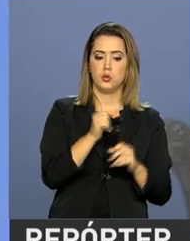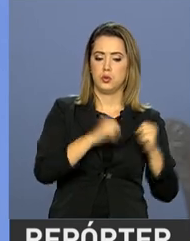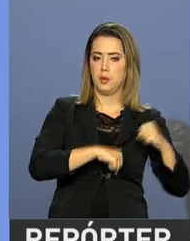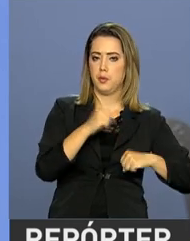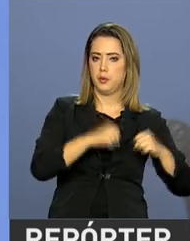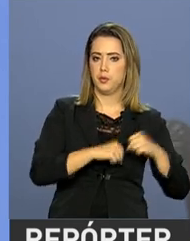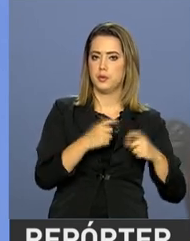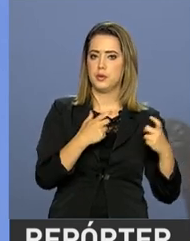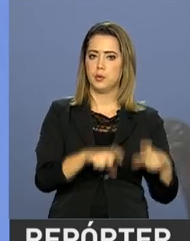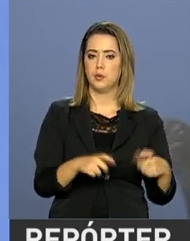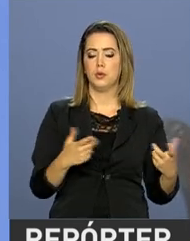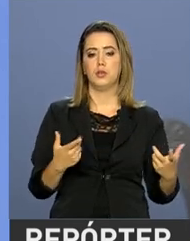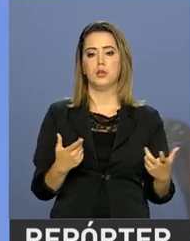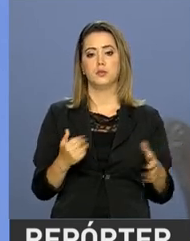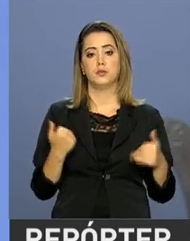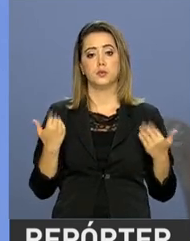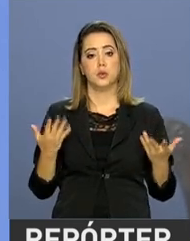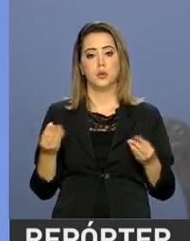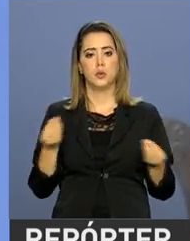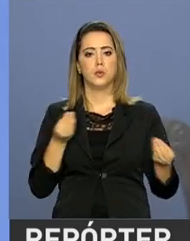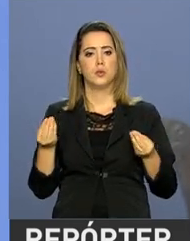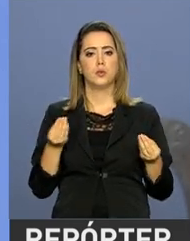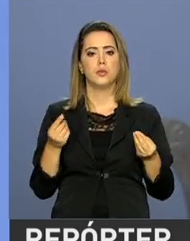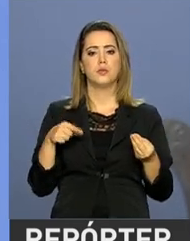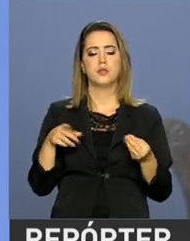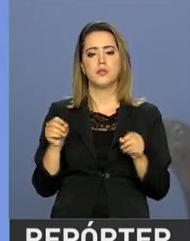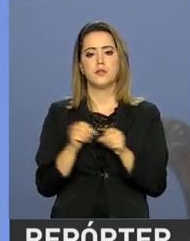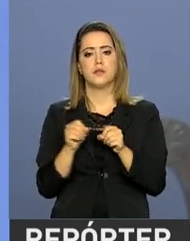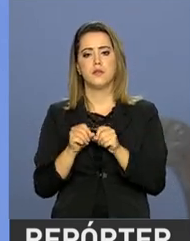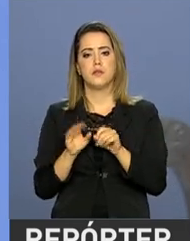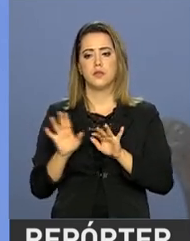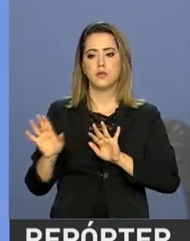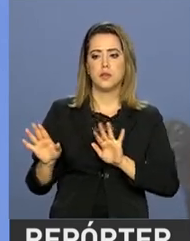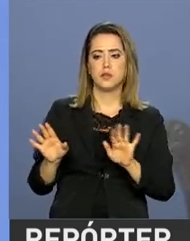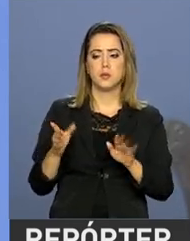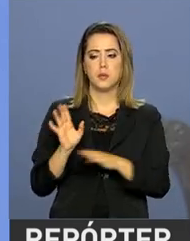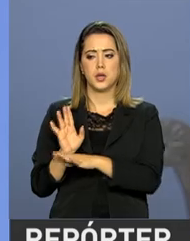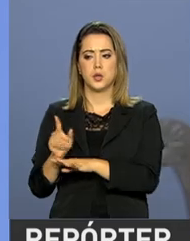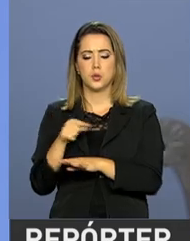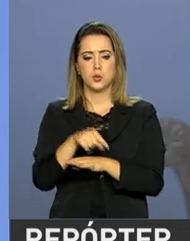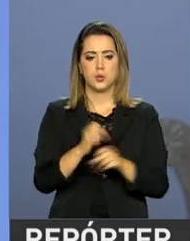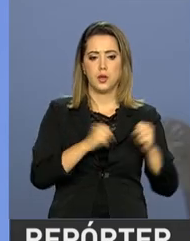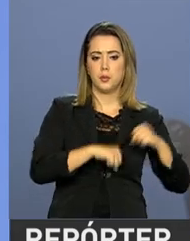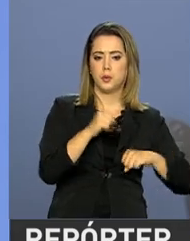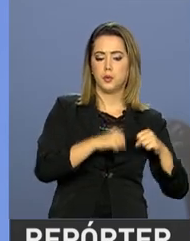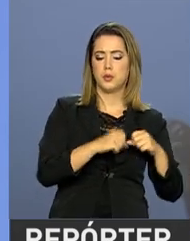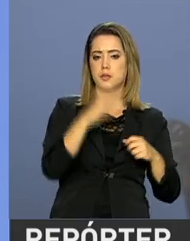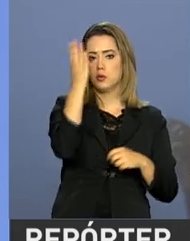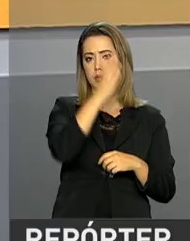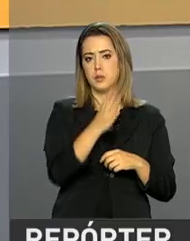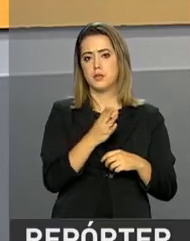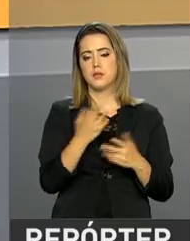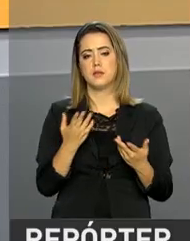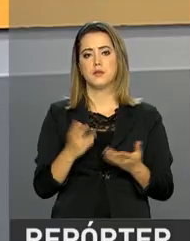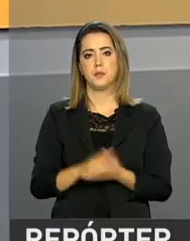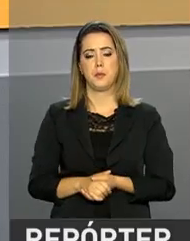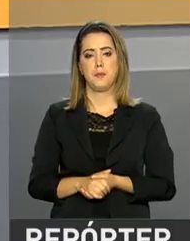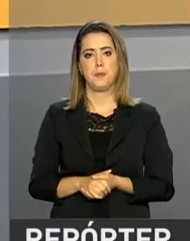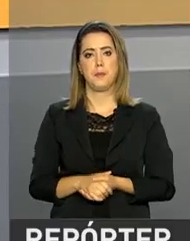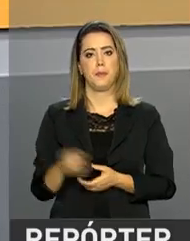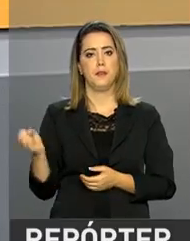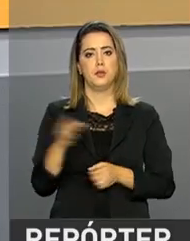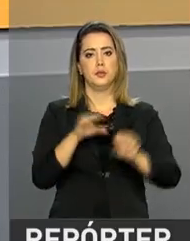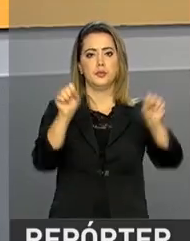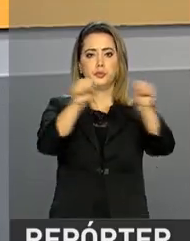então o que está em questão aí é o que você faz para caracterizar ao como produção local ou não o